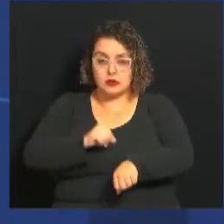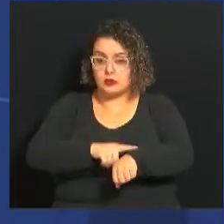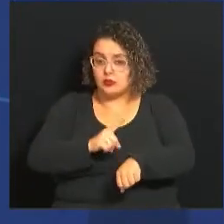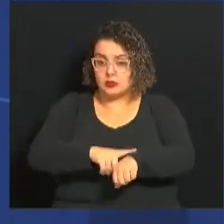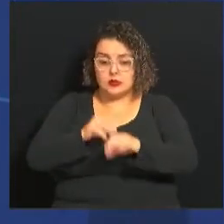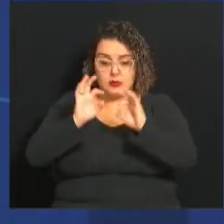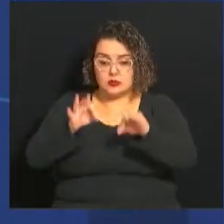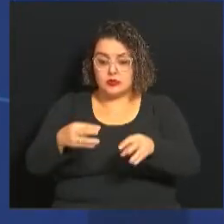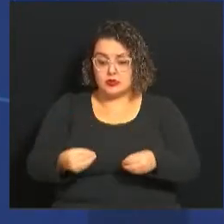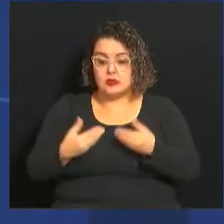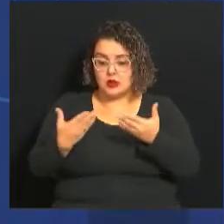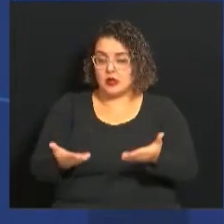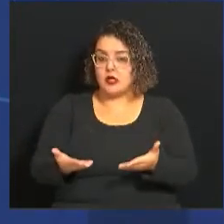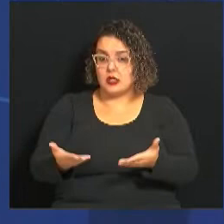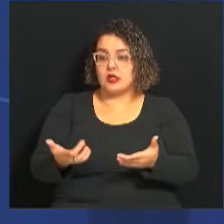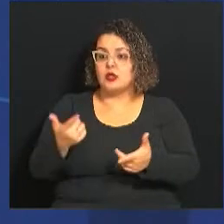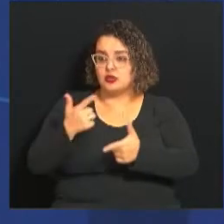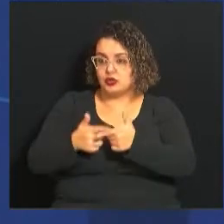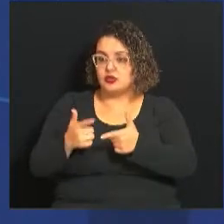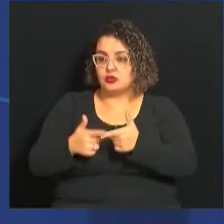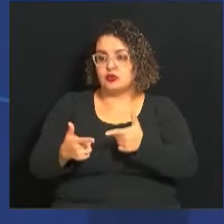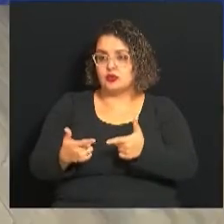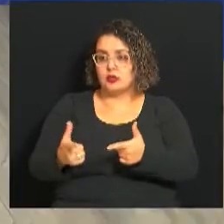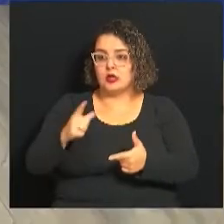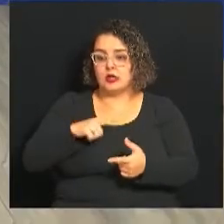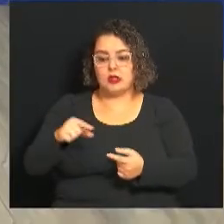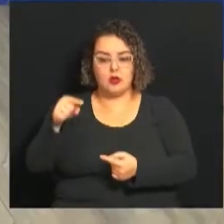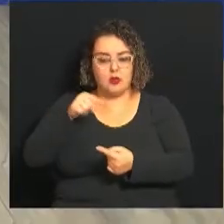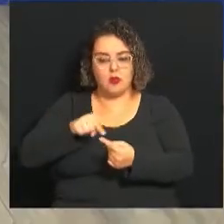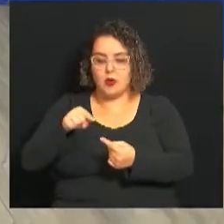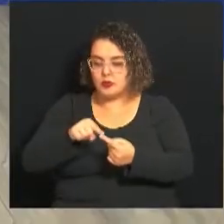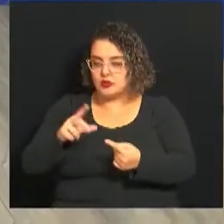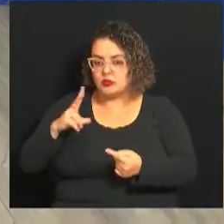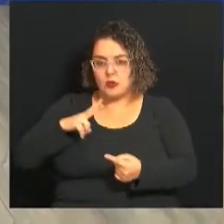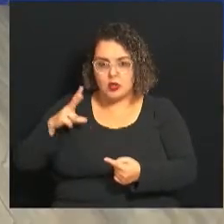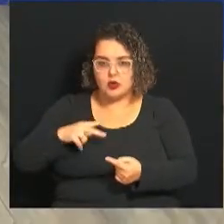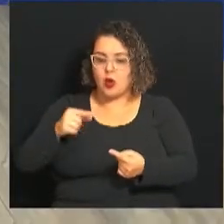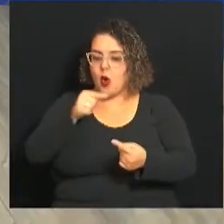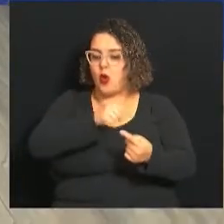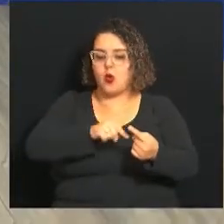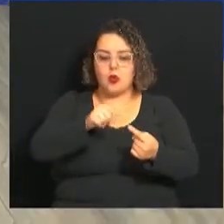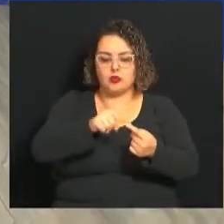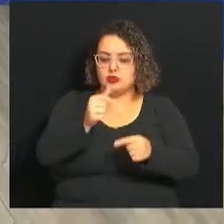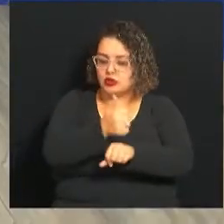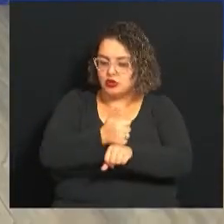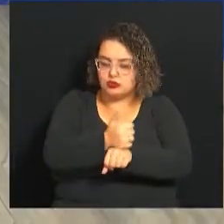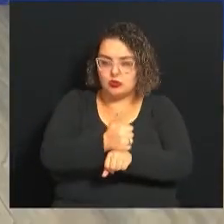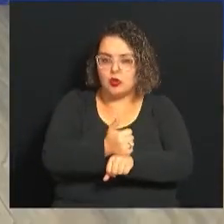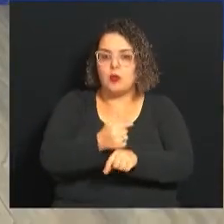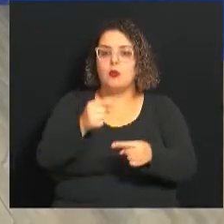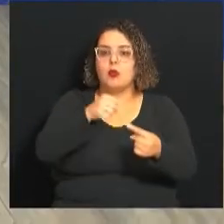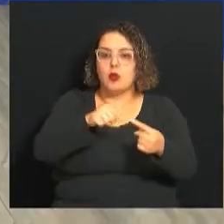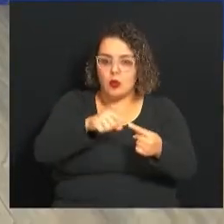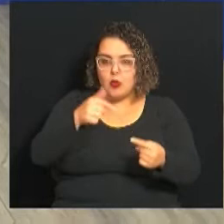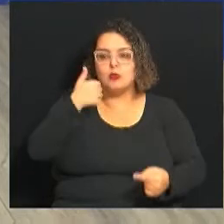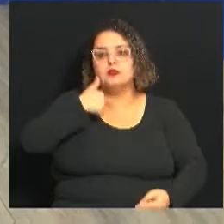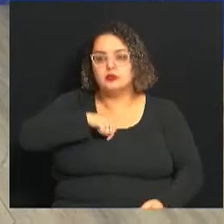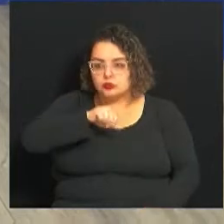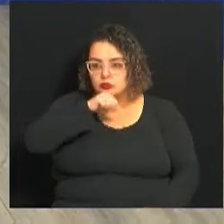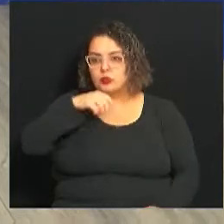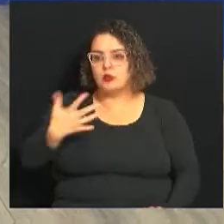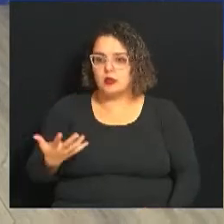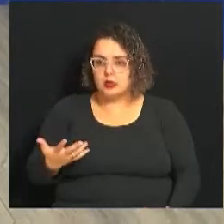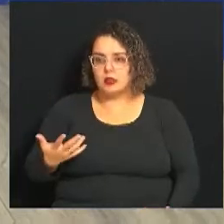dar? Este é um problema, ela tem um objetivo pessoal, ela tem um objetivo profissional e ela é mãe também, e essas coisas